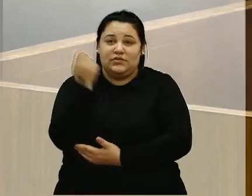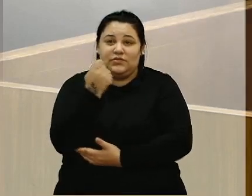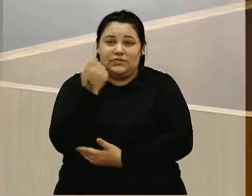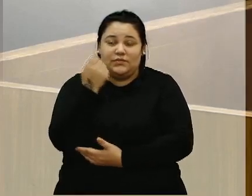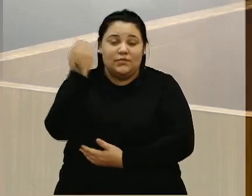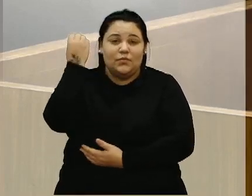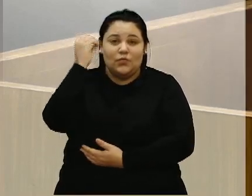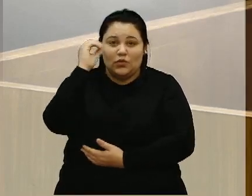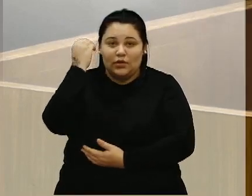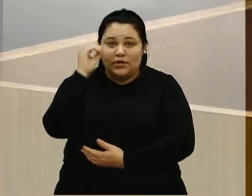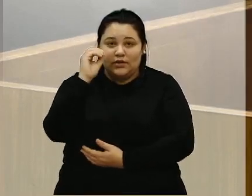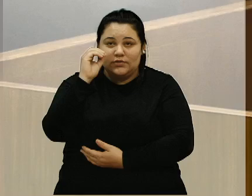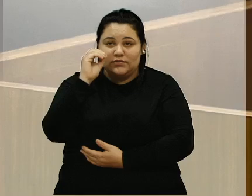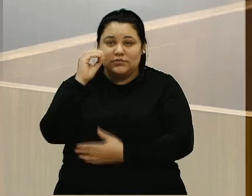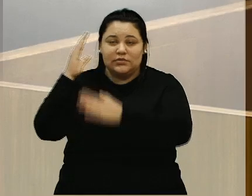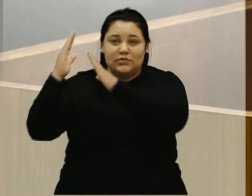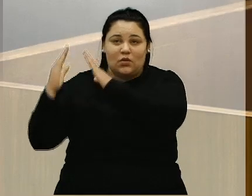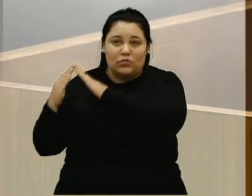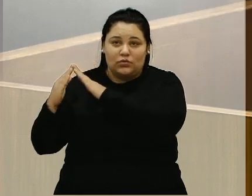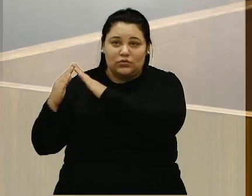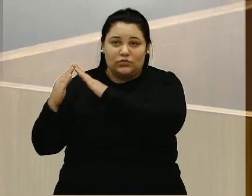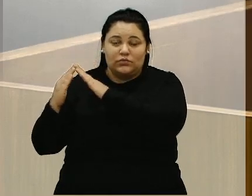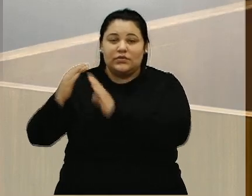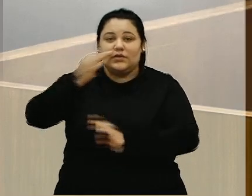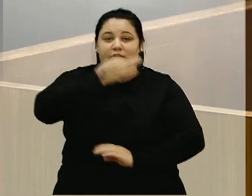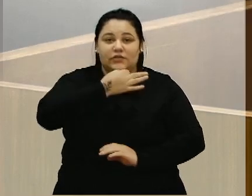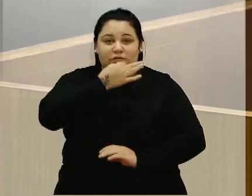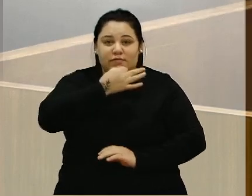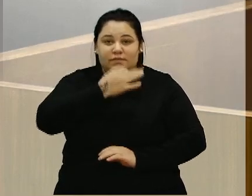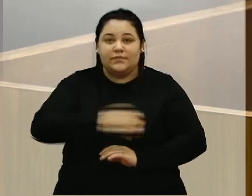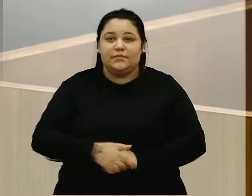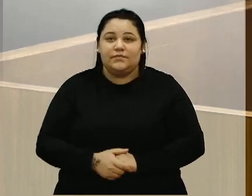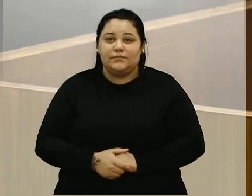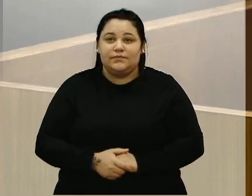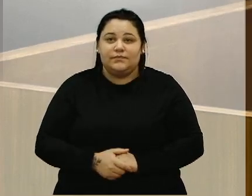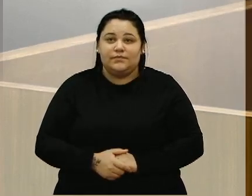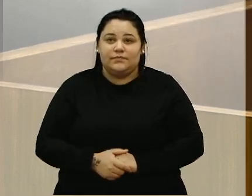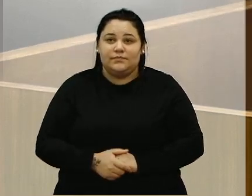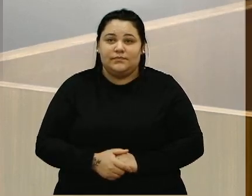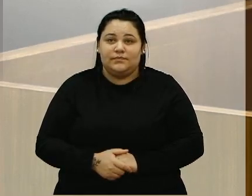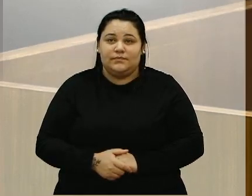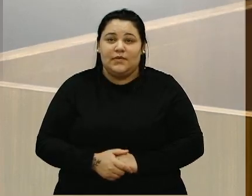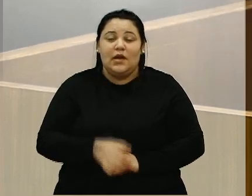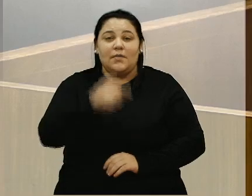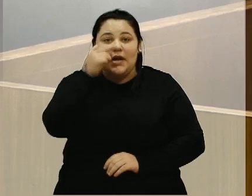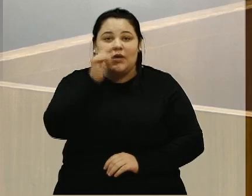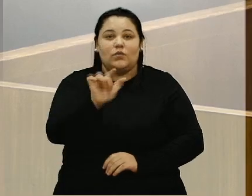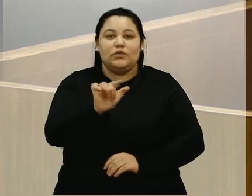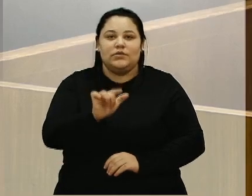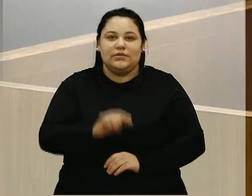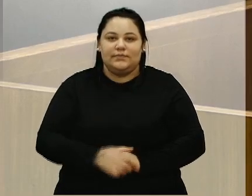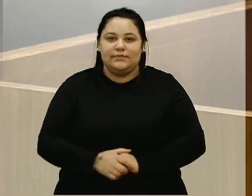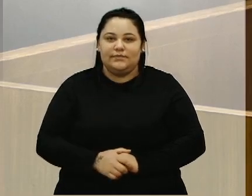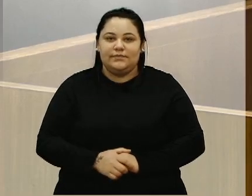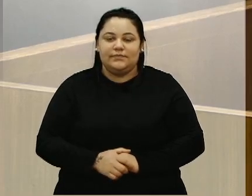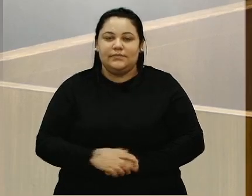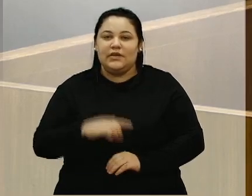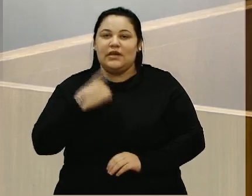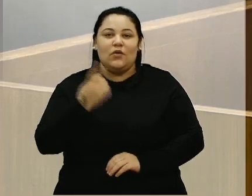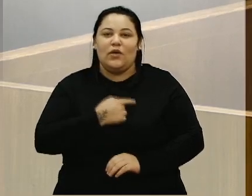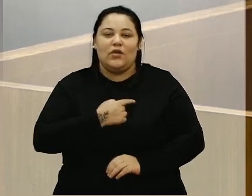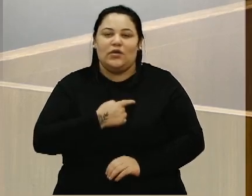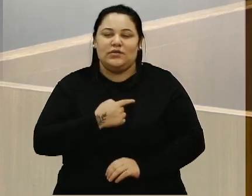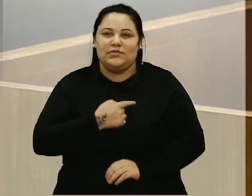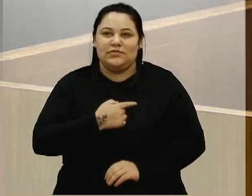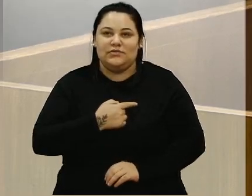Porto Alegre, São Leopoldo e Caxias do Sul. Essa é uma vitória. É uma vitória não nossa, vereador